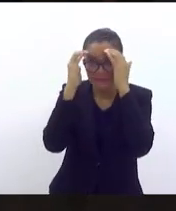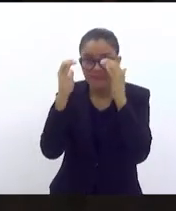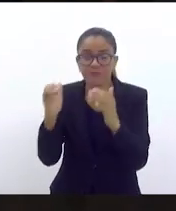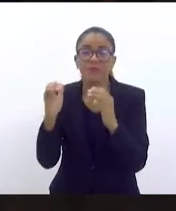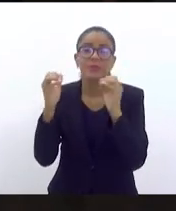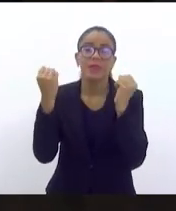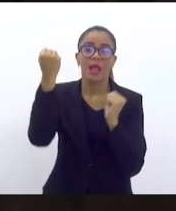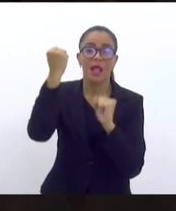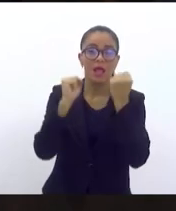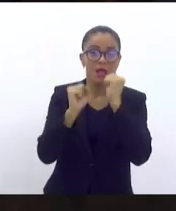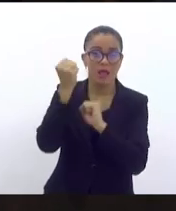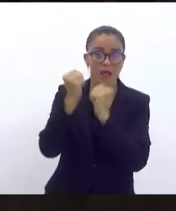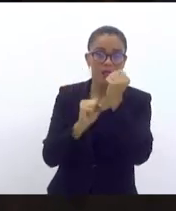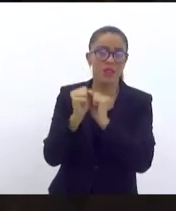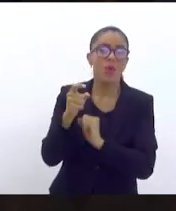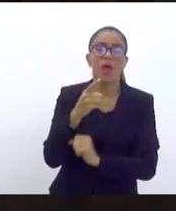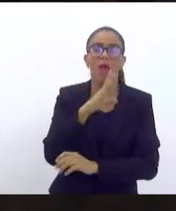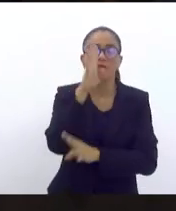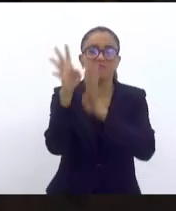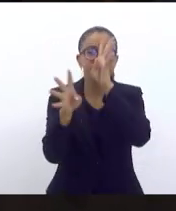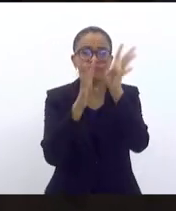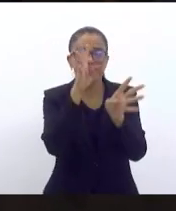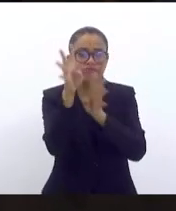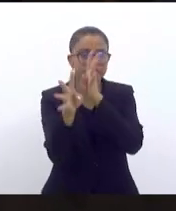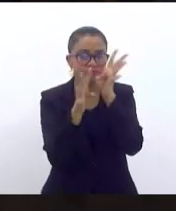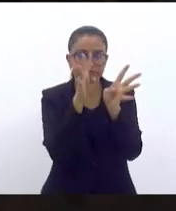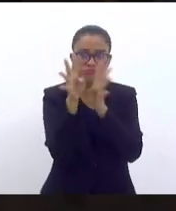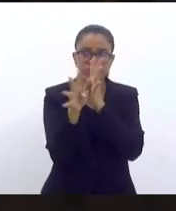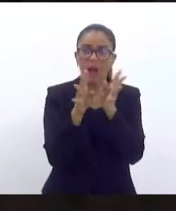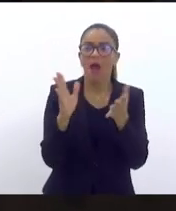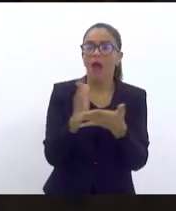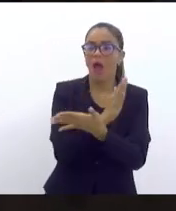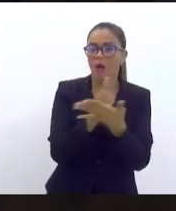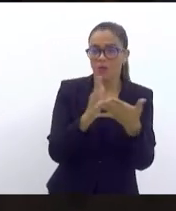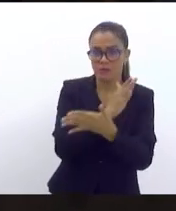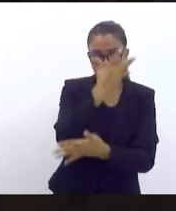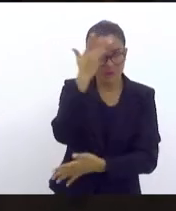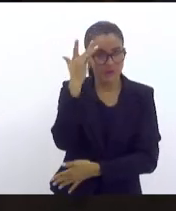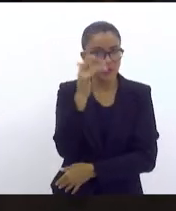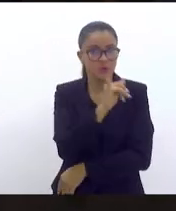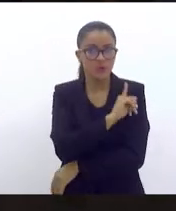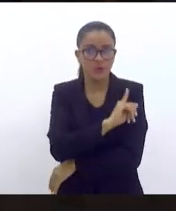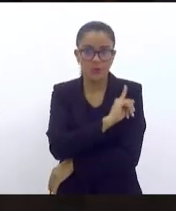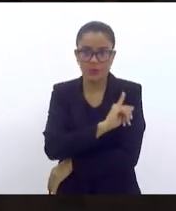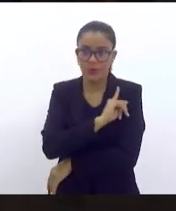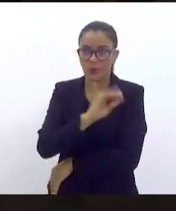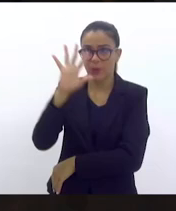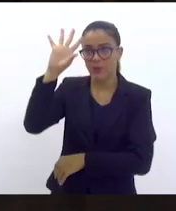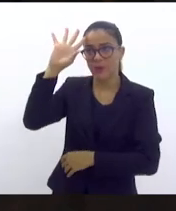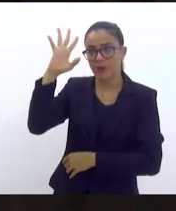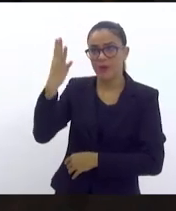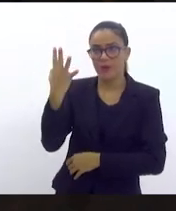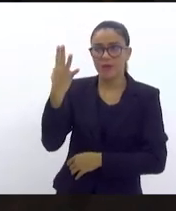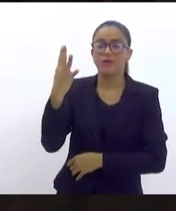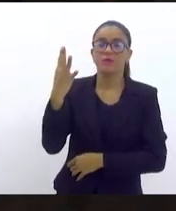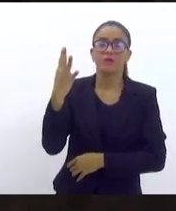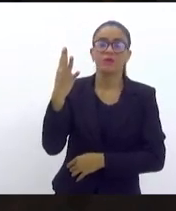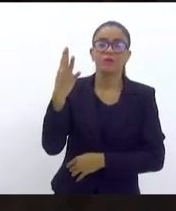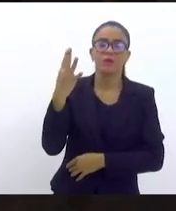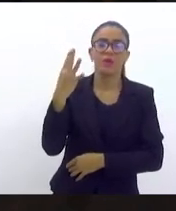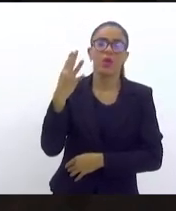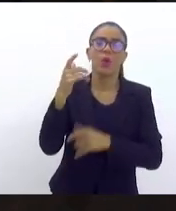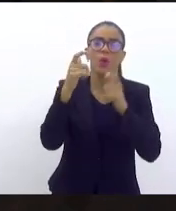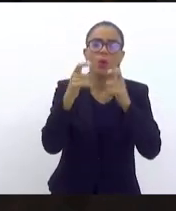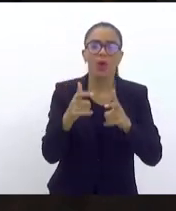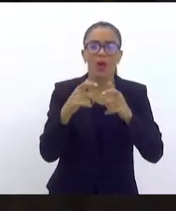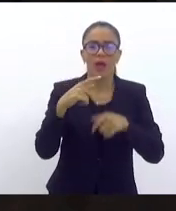do estado e não obel prazer Como tem os canalhas aqui no Rio de Janeiro que resolveram lá empatido